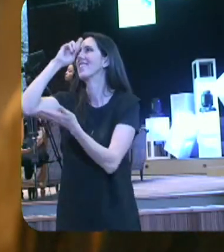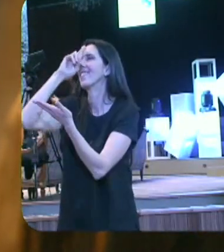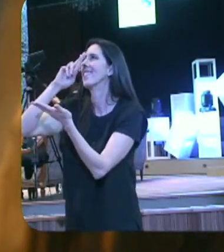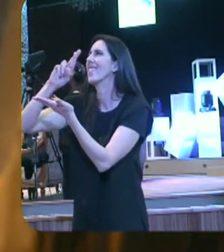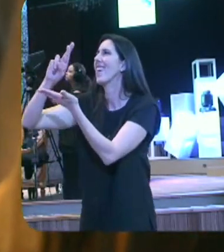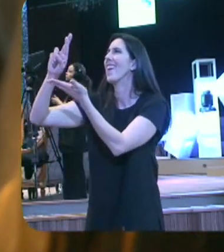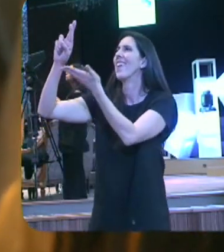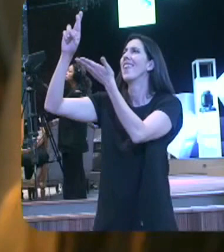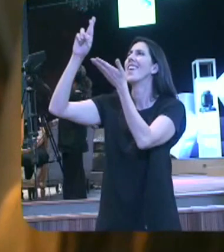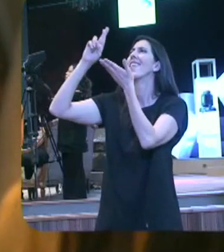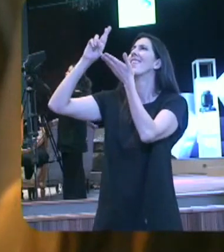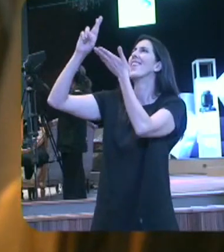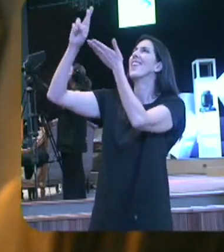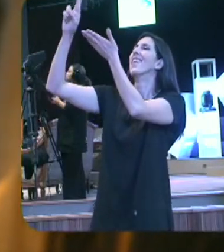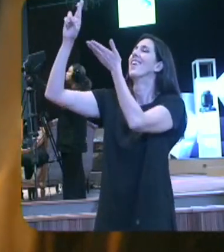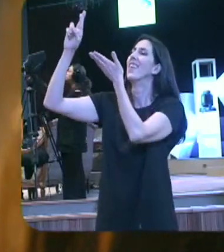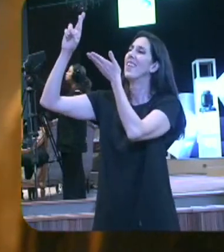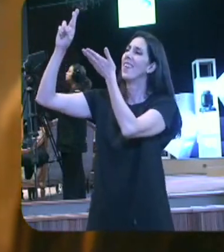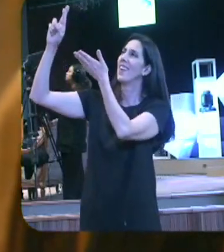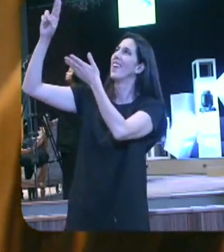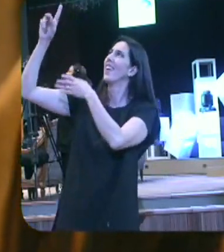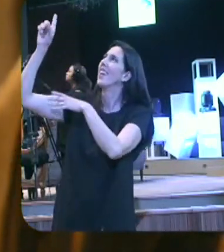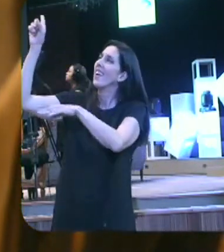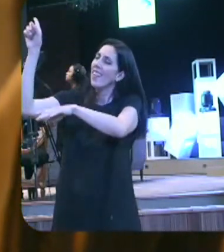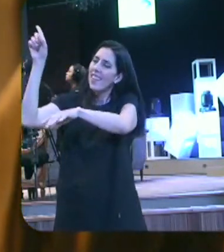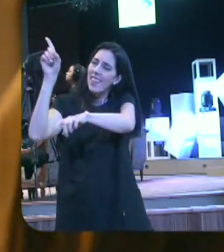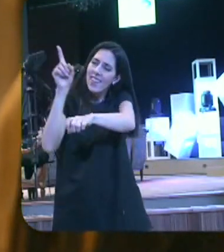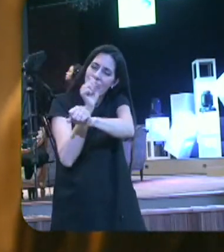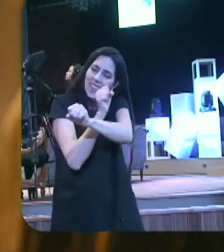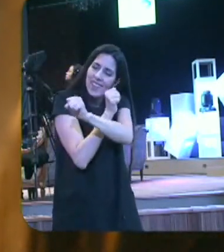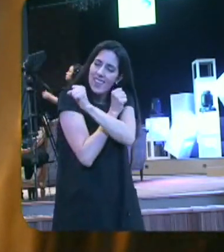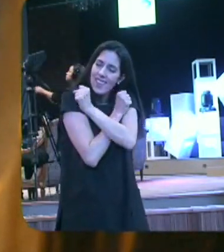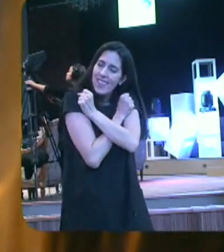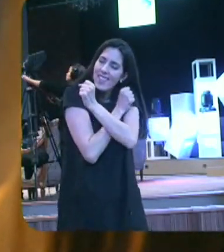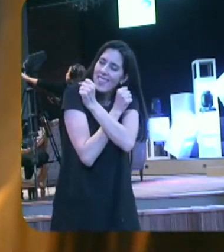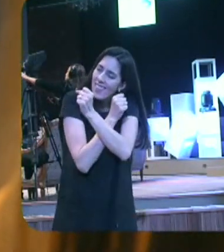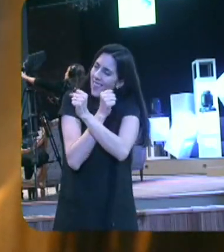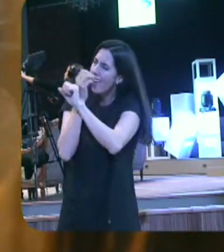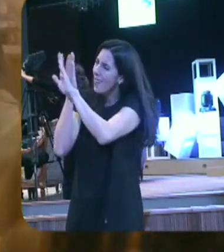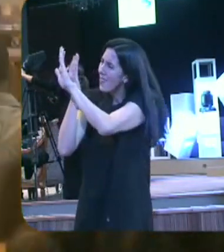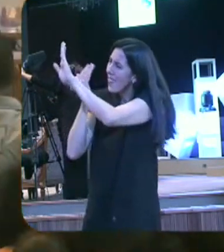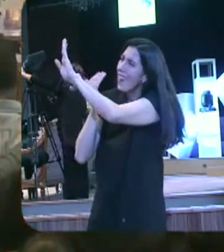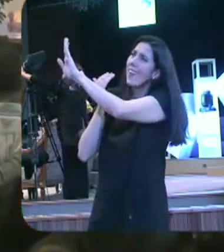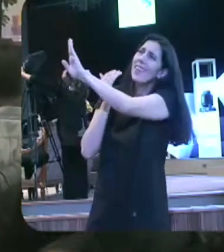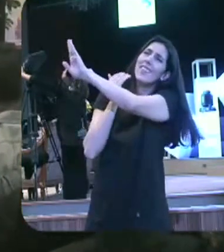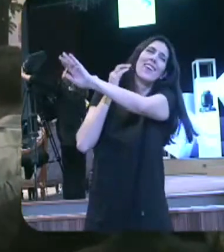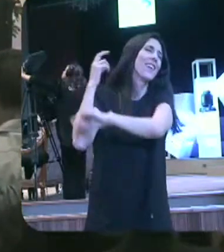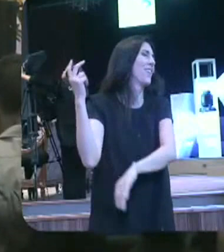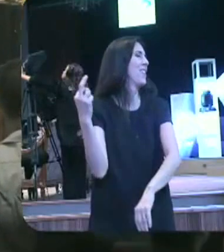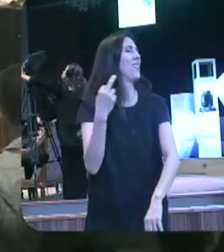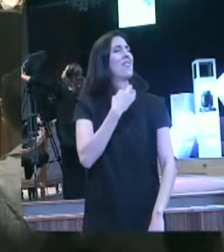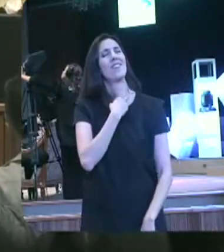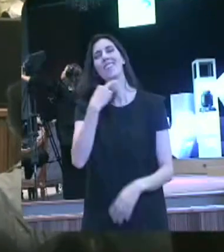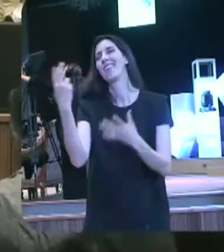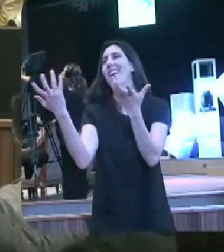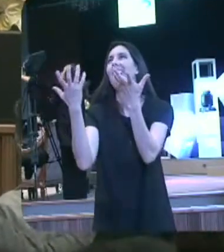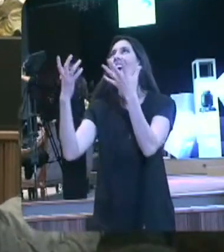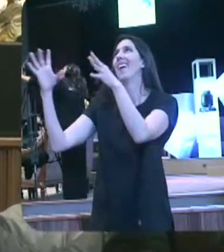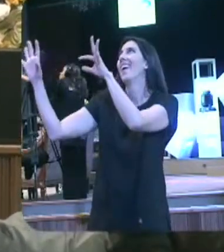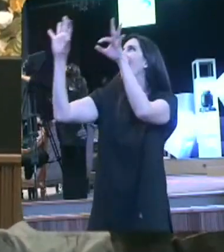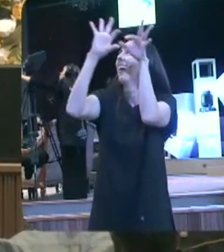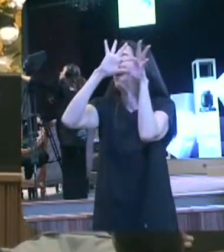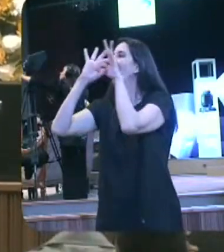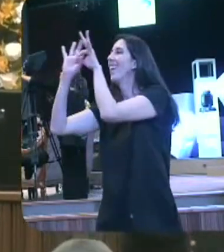Senhor, não posso viver longe do teu abraço,